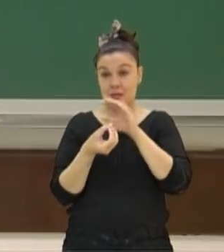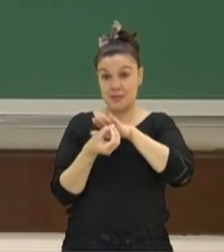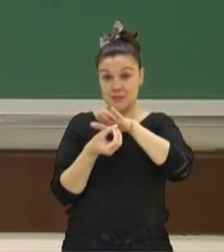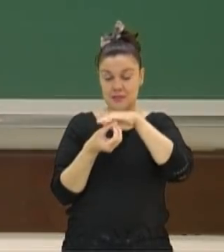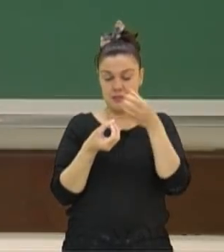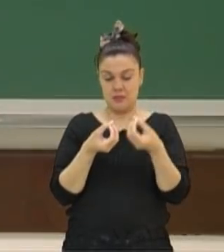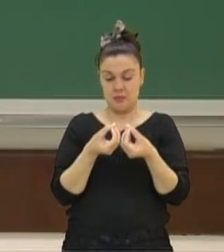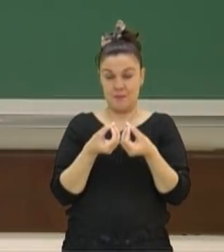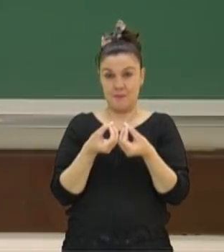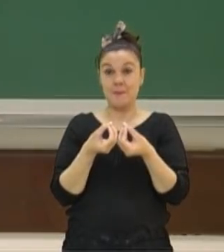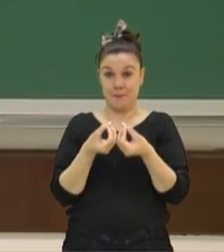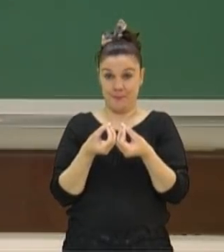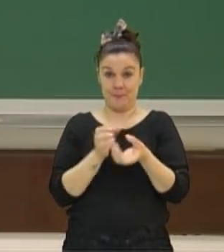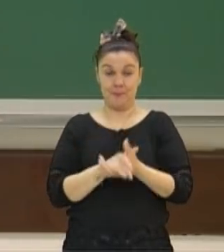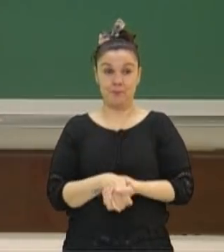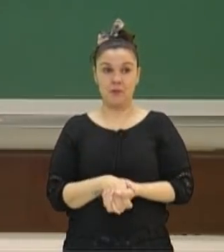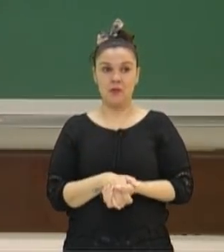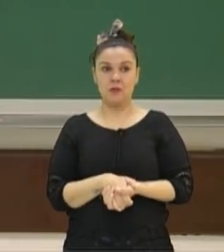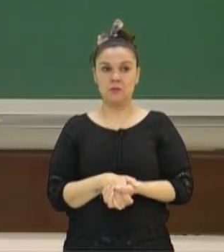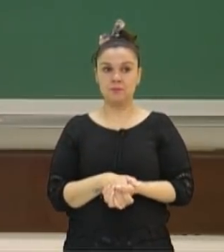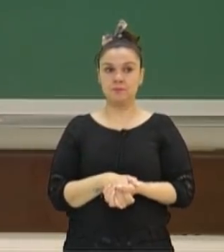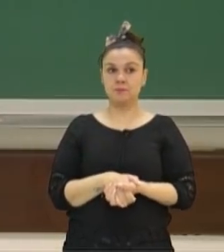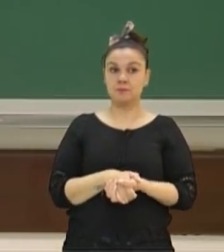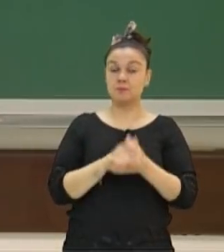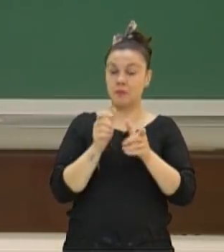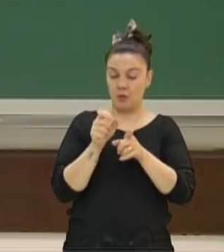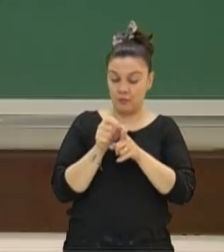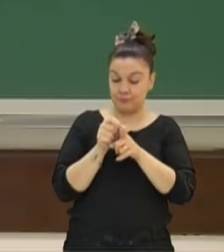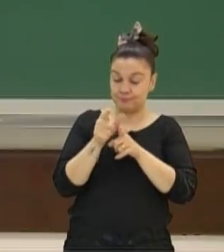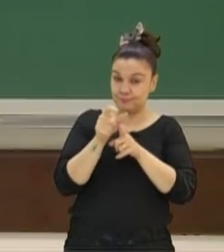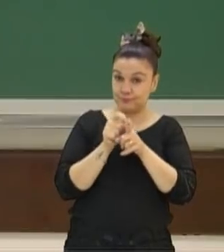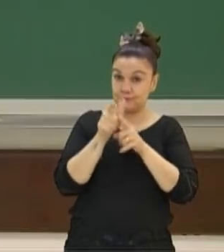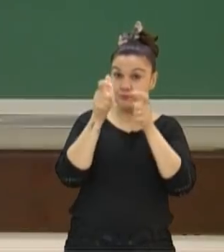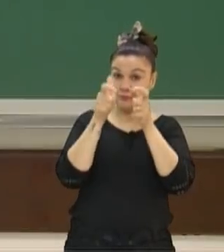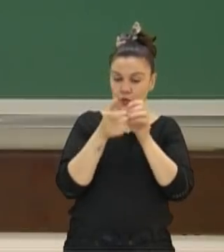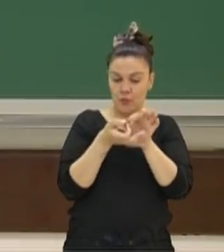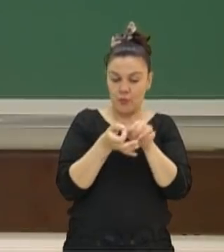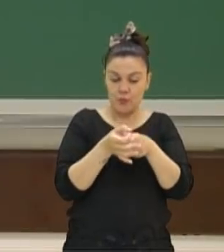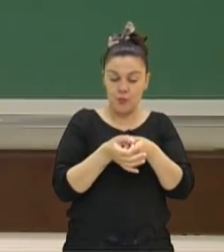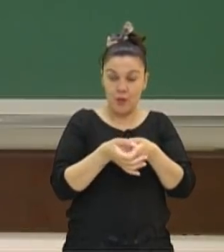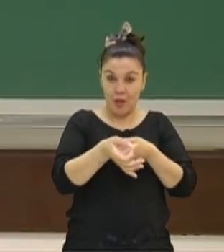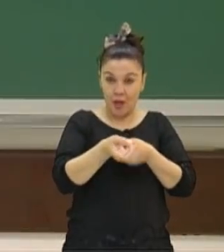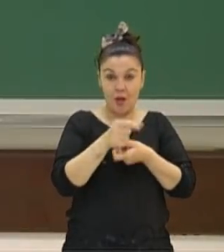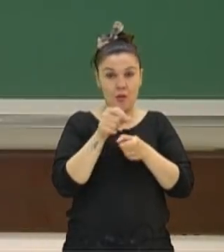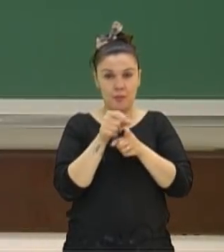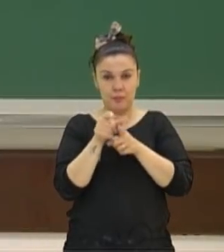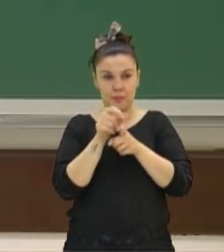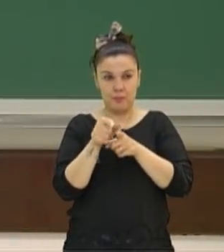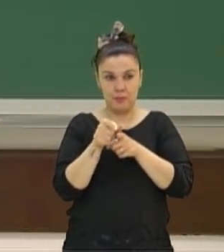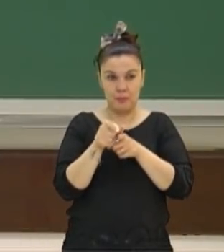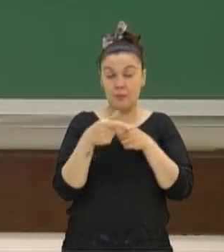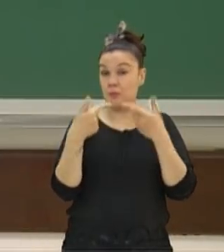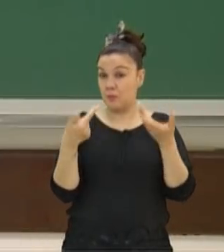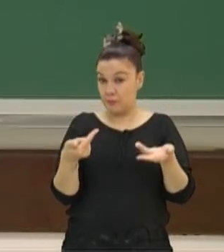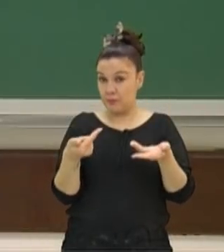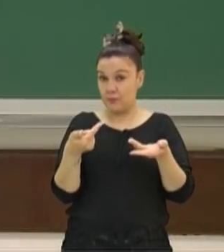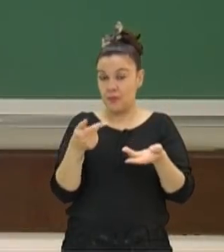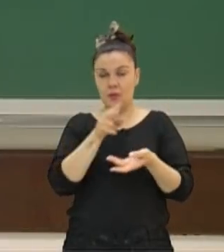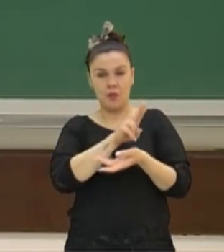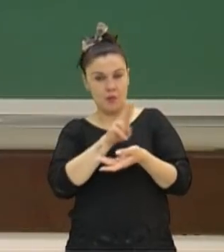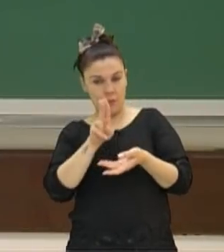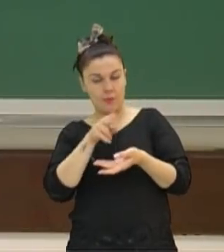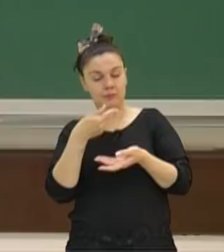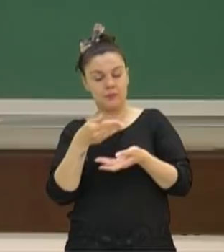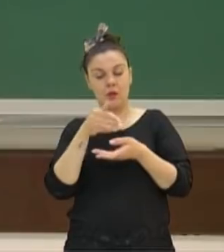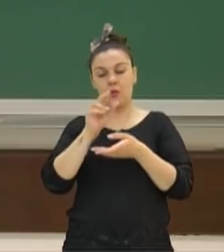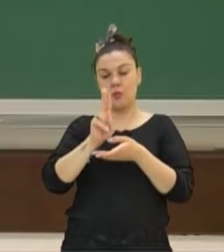cima dos testículos. E o canal por onde acontece a eliminação do sêmen, né, também chamado aí de esperma, esse canal